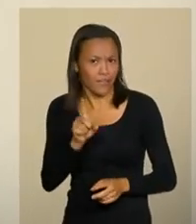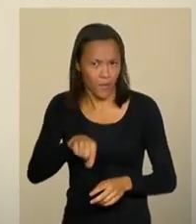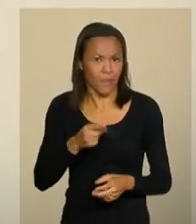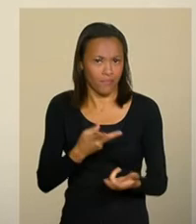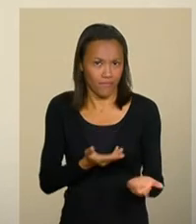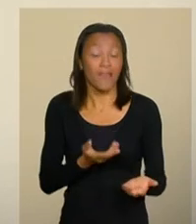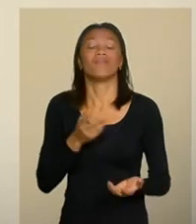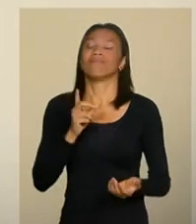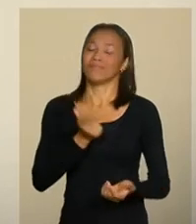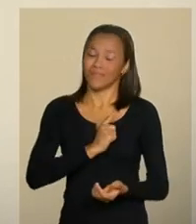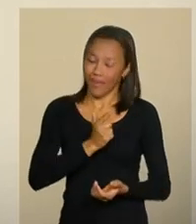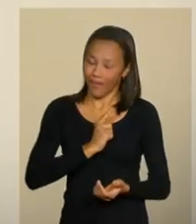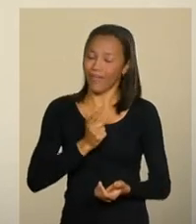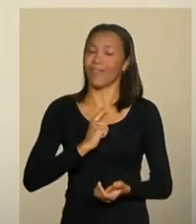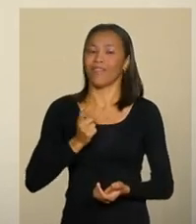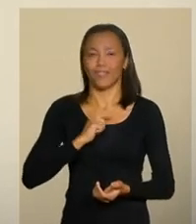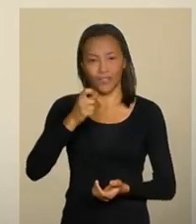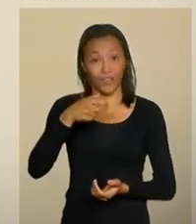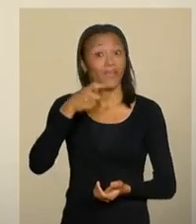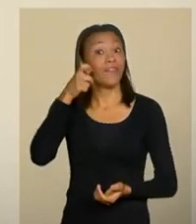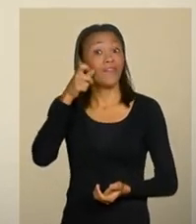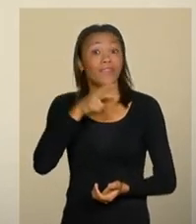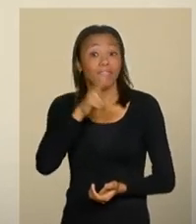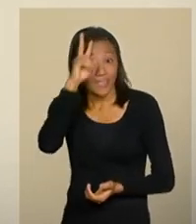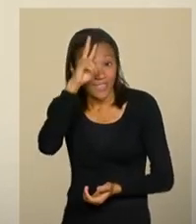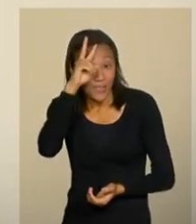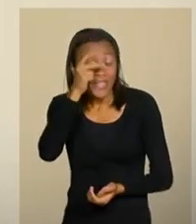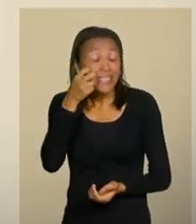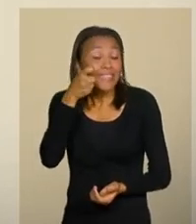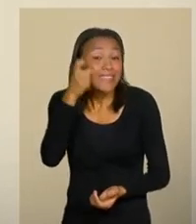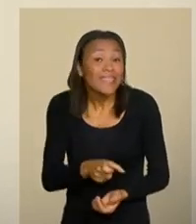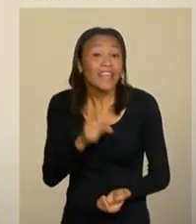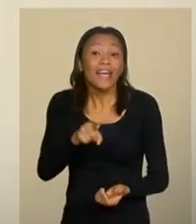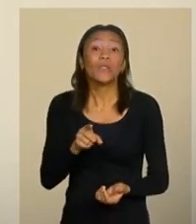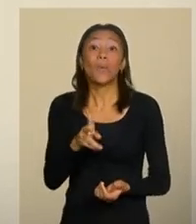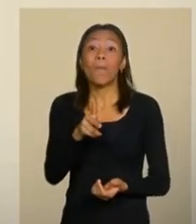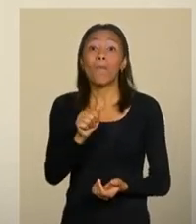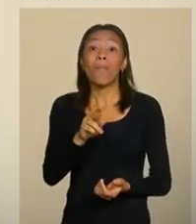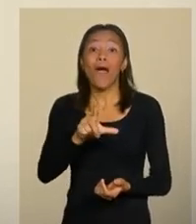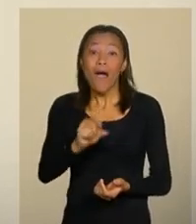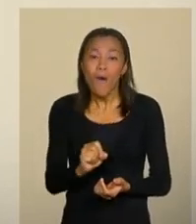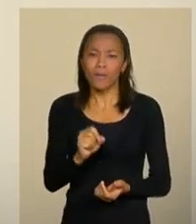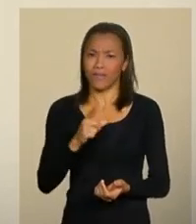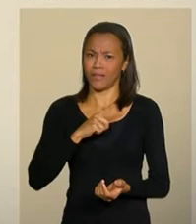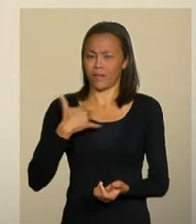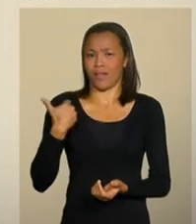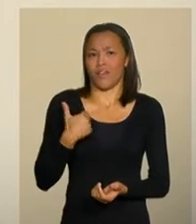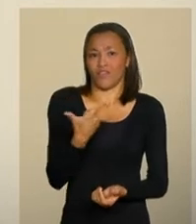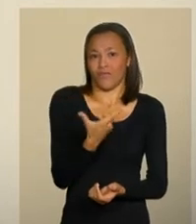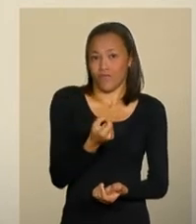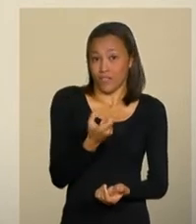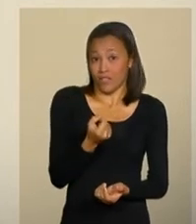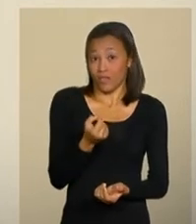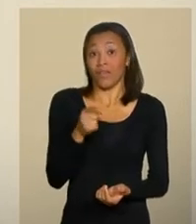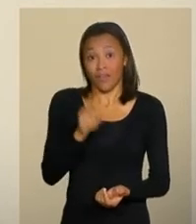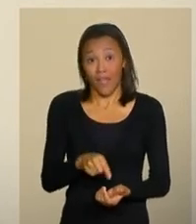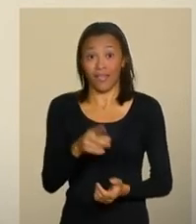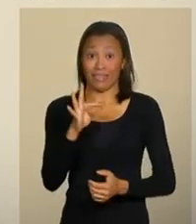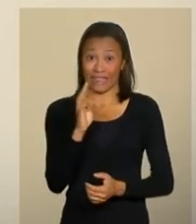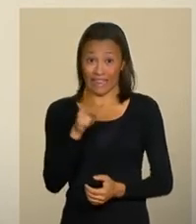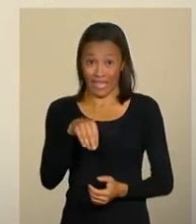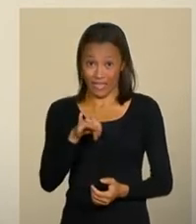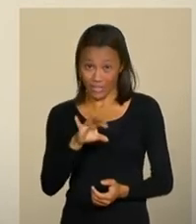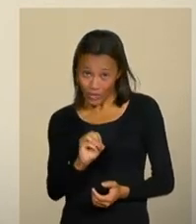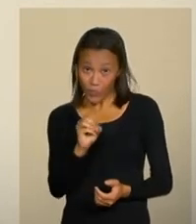Luciano tem sim eu vou te contar uma delas que é a do Paulo casazul que tem apenas 20 anos e é técnico